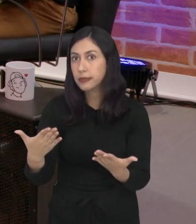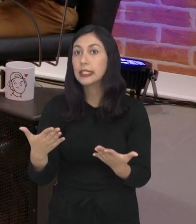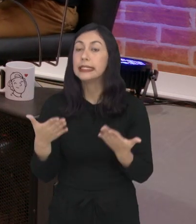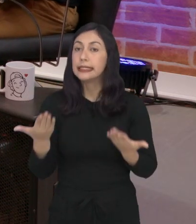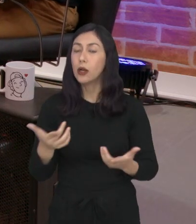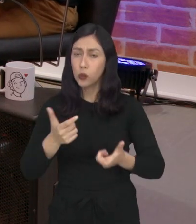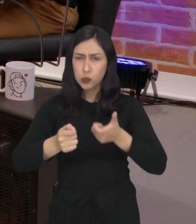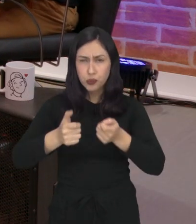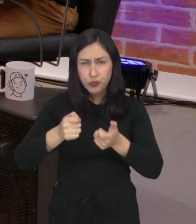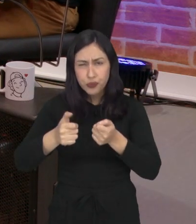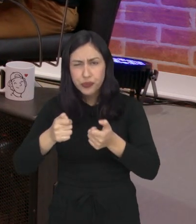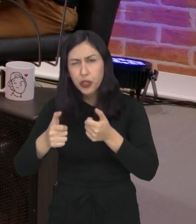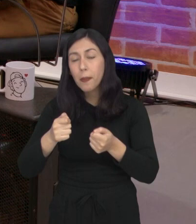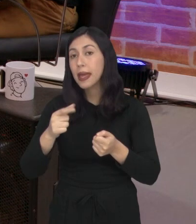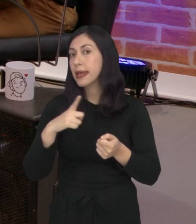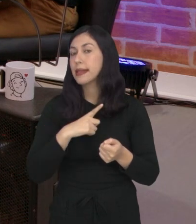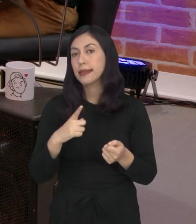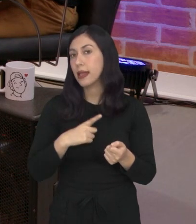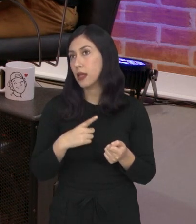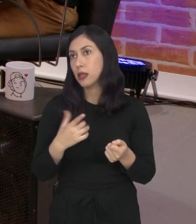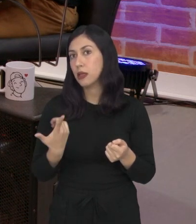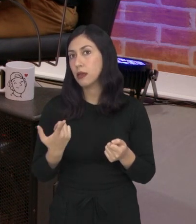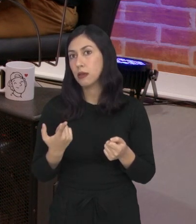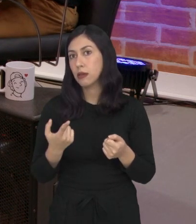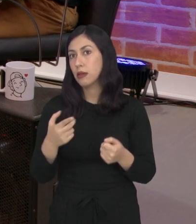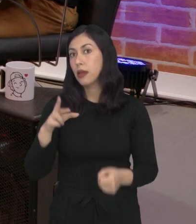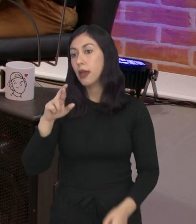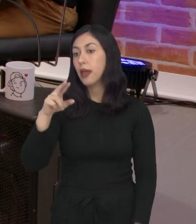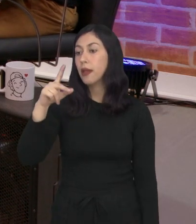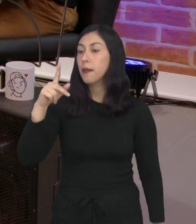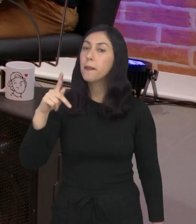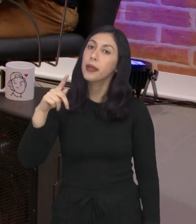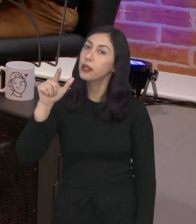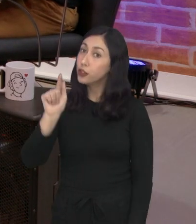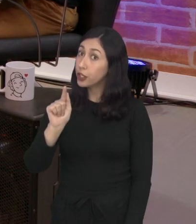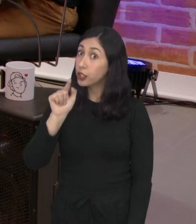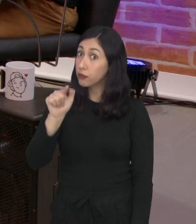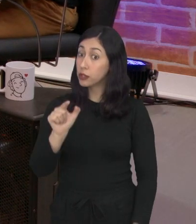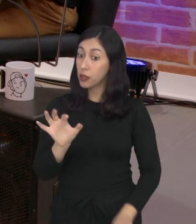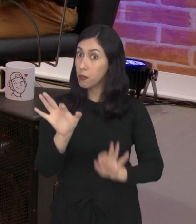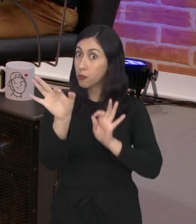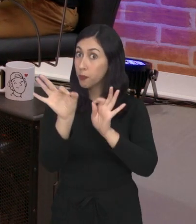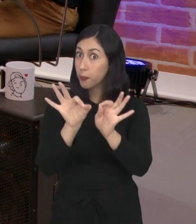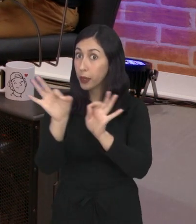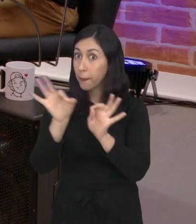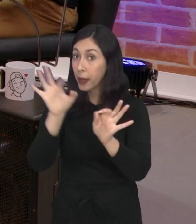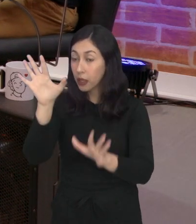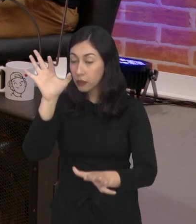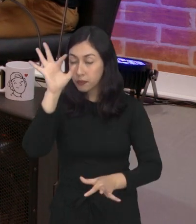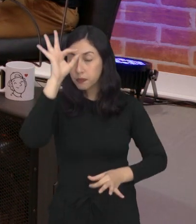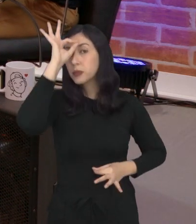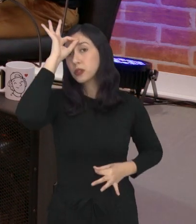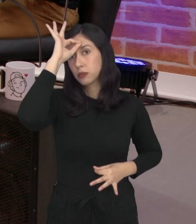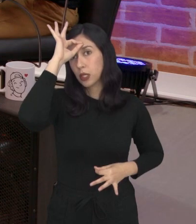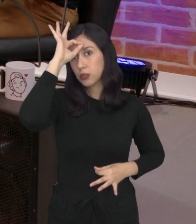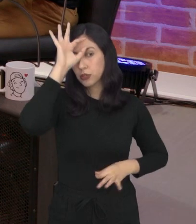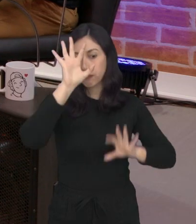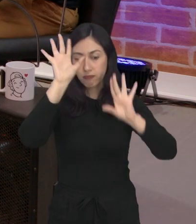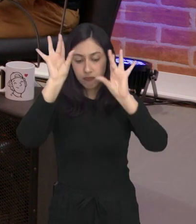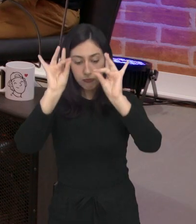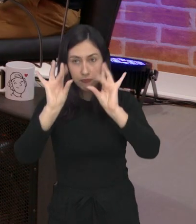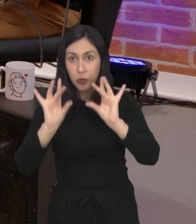eletrônico, resumindo, tem jogos de RPG no mundo eletrônico que você vai criar um personagem. Então, você vai criar um seu personagem, ou pegar